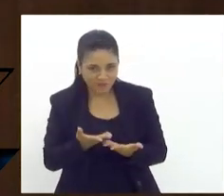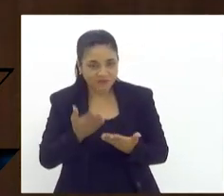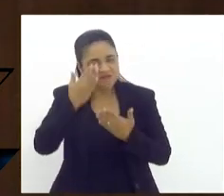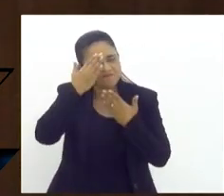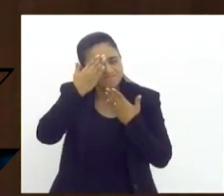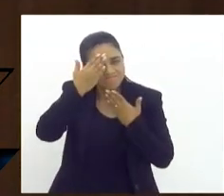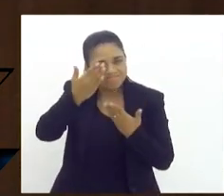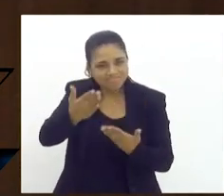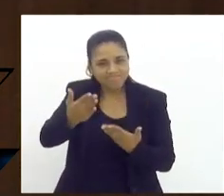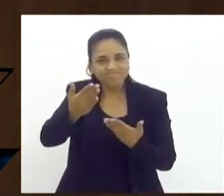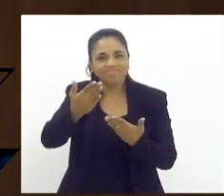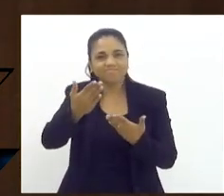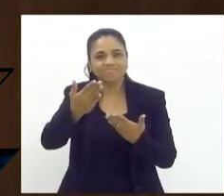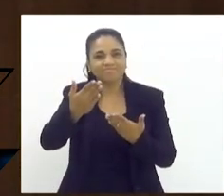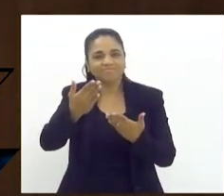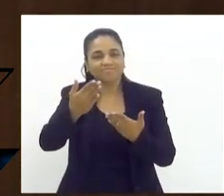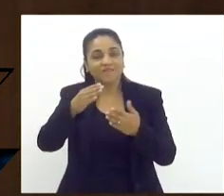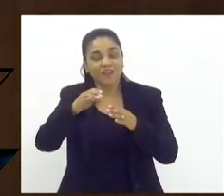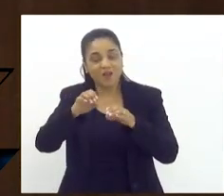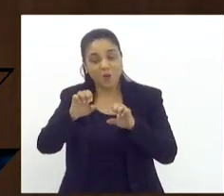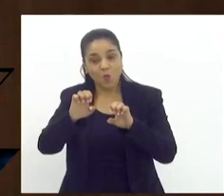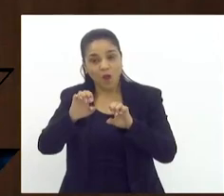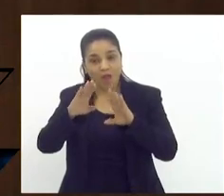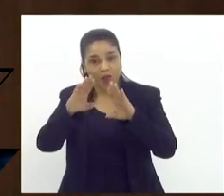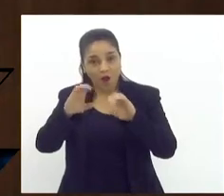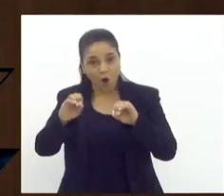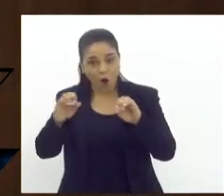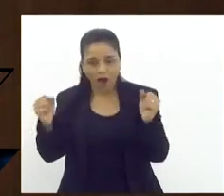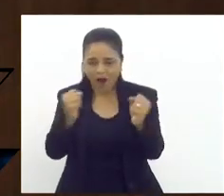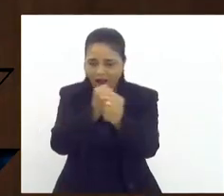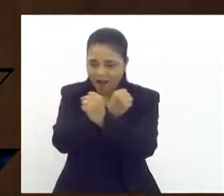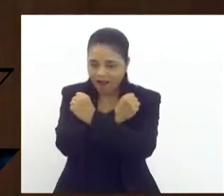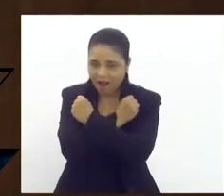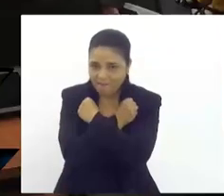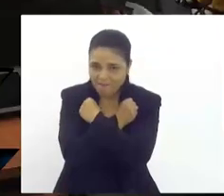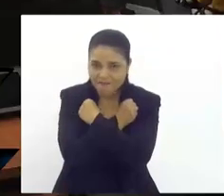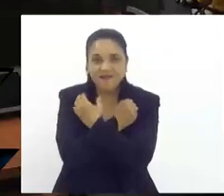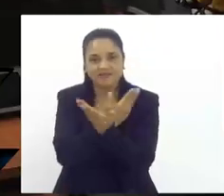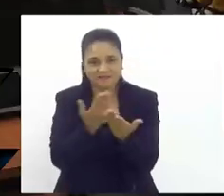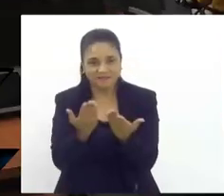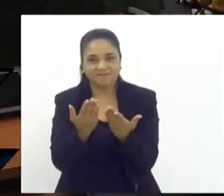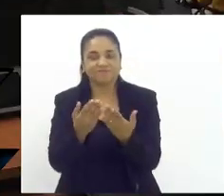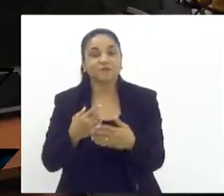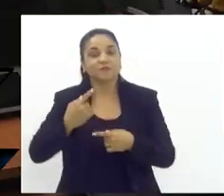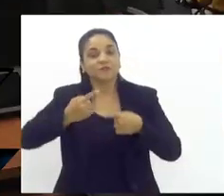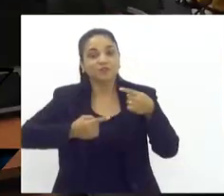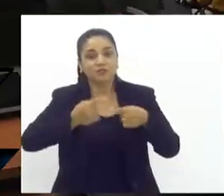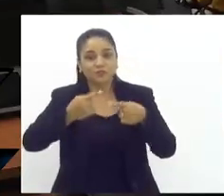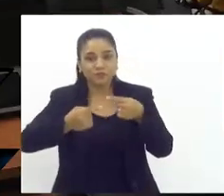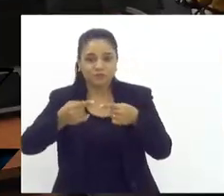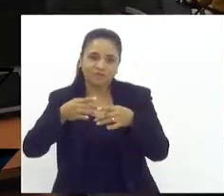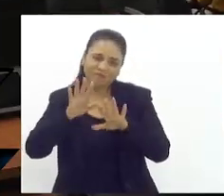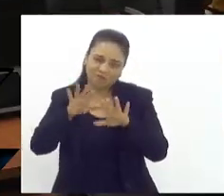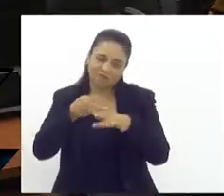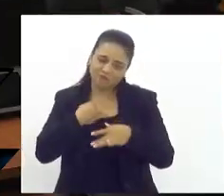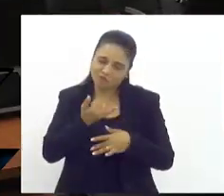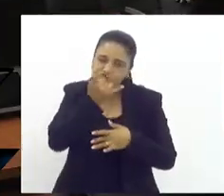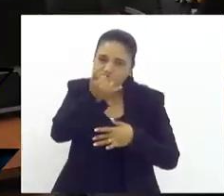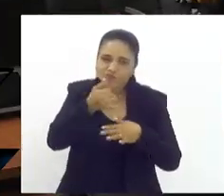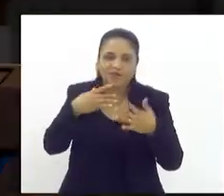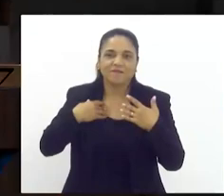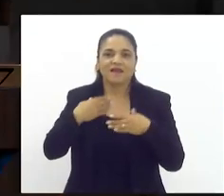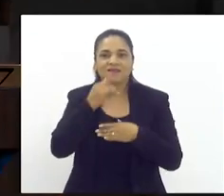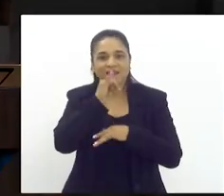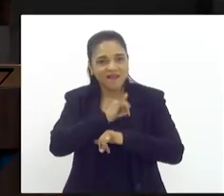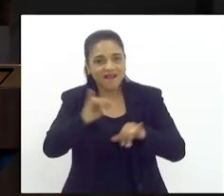agradecemos com um Eco abraço apertado para discutir na verdade para declarar Presidente